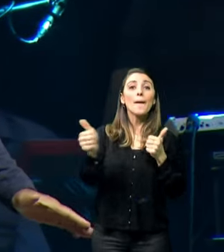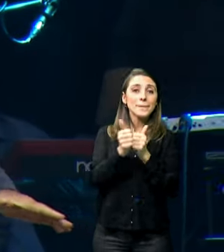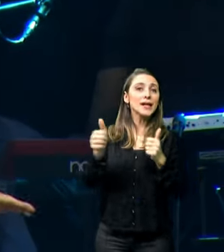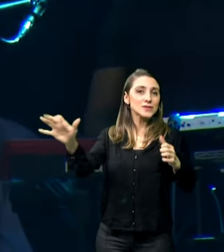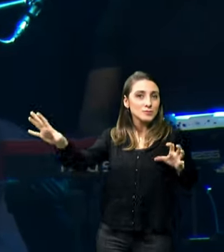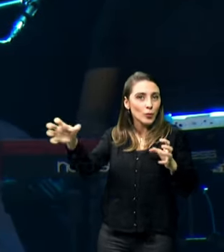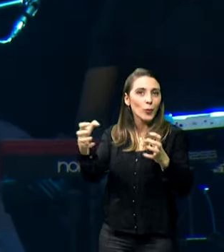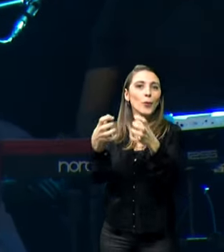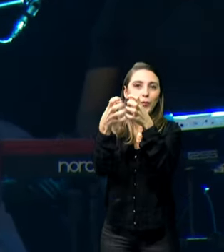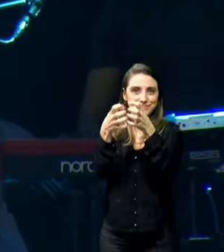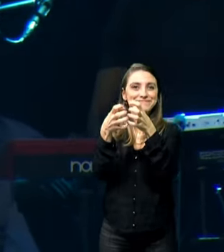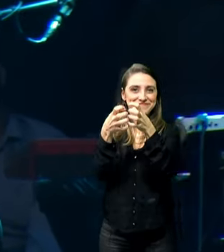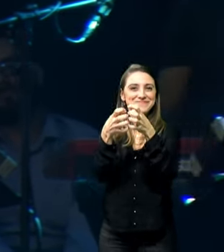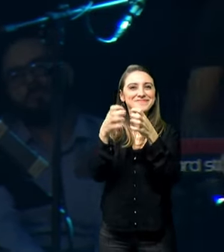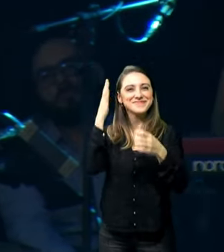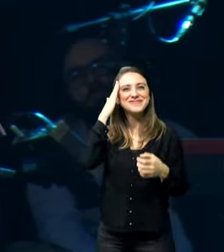amigo.